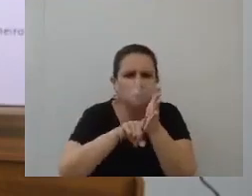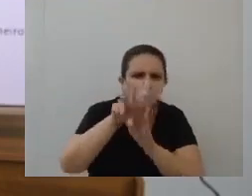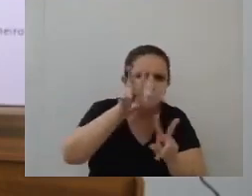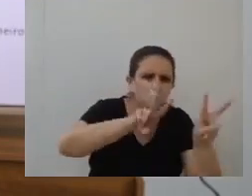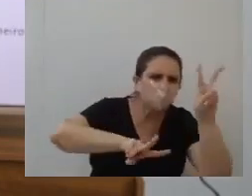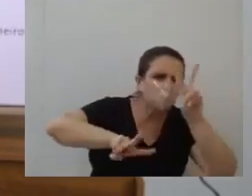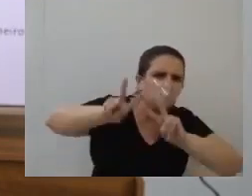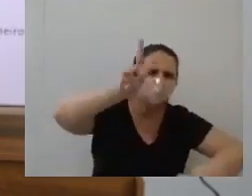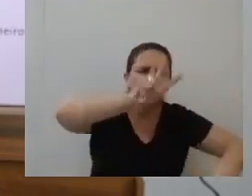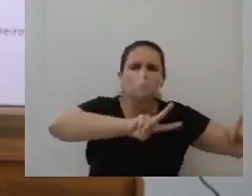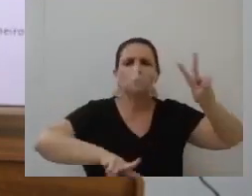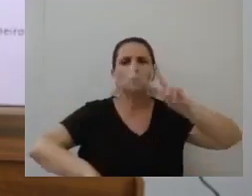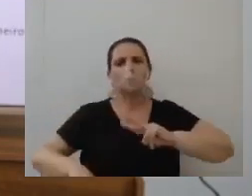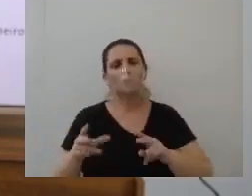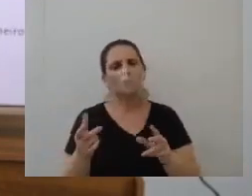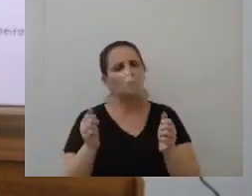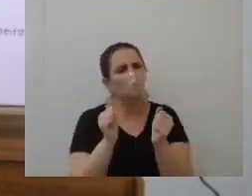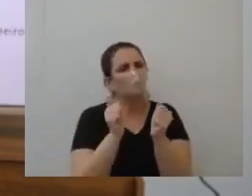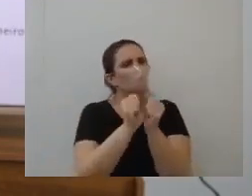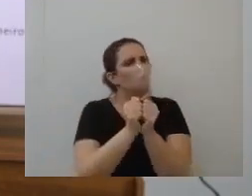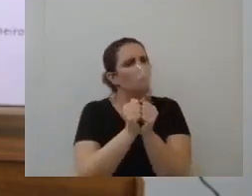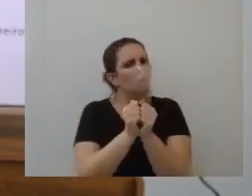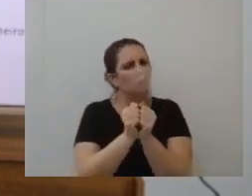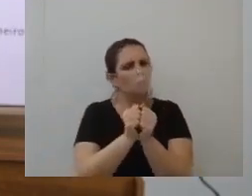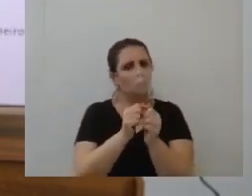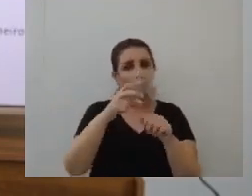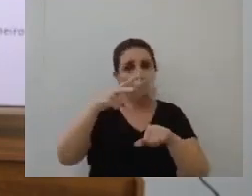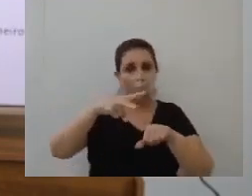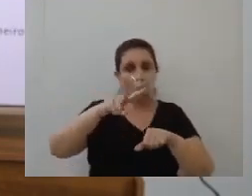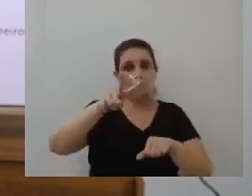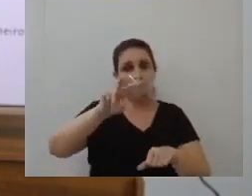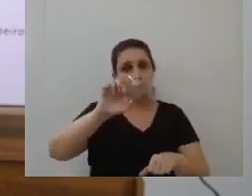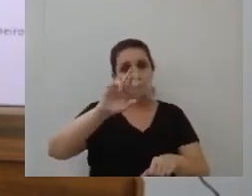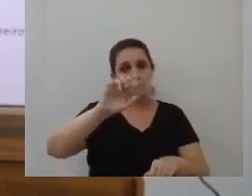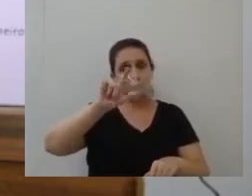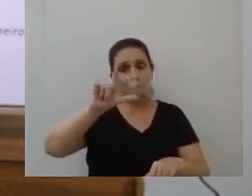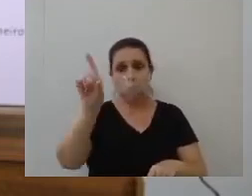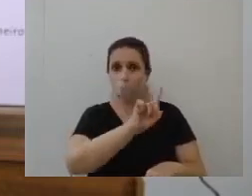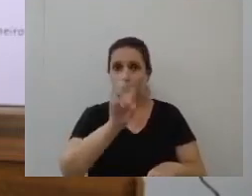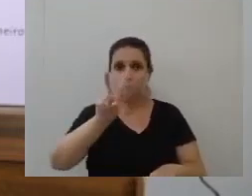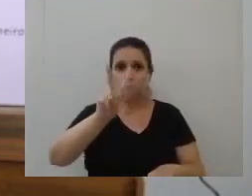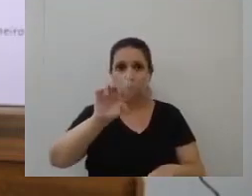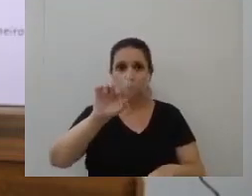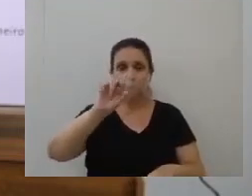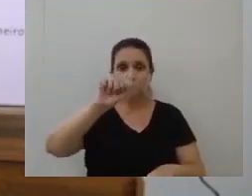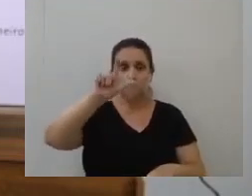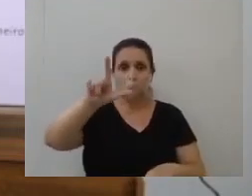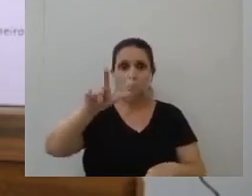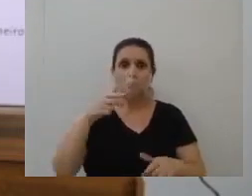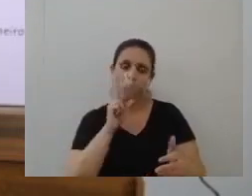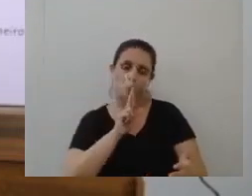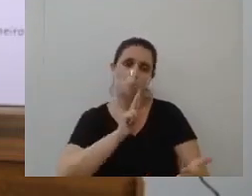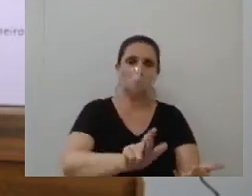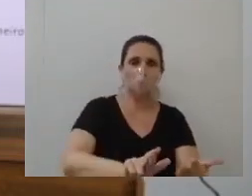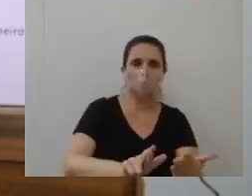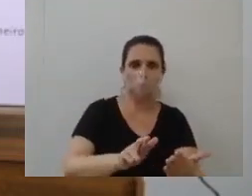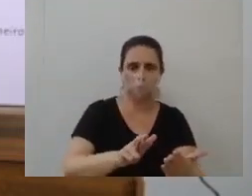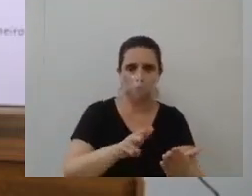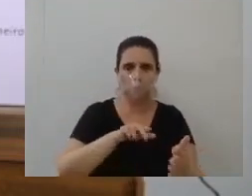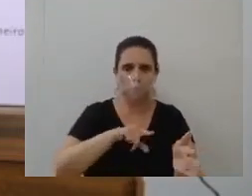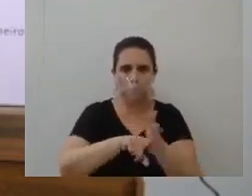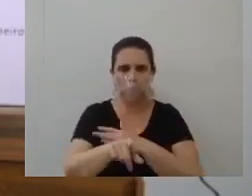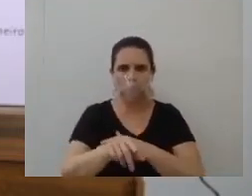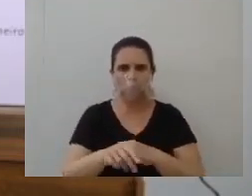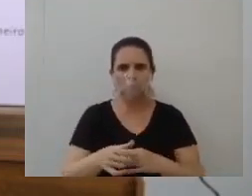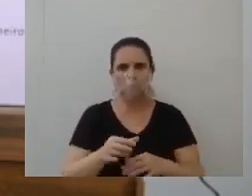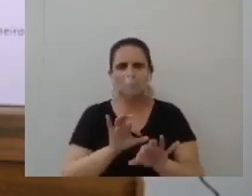detalhe. E aí a gente vai fazer a junção do verbal com o não verbal. E vai responder essa questão de uma forma